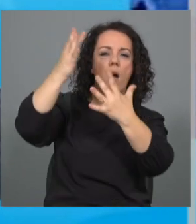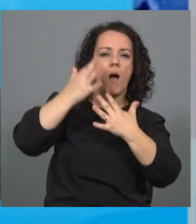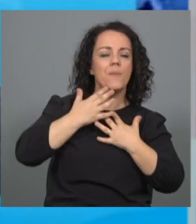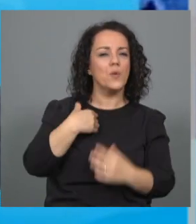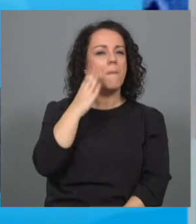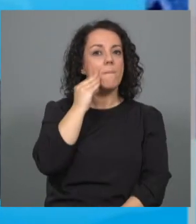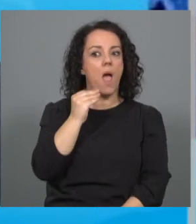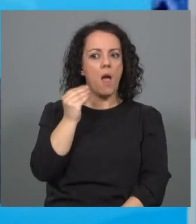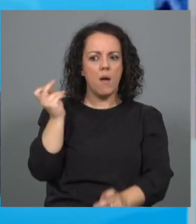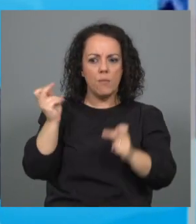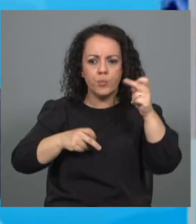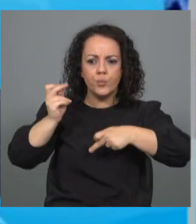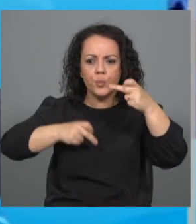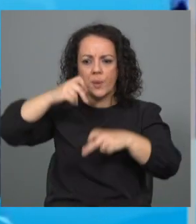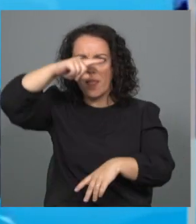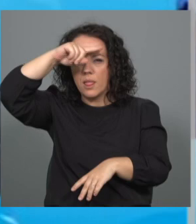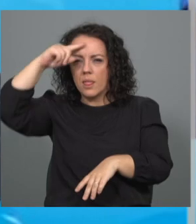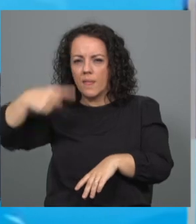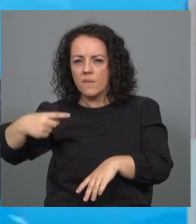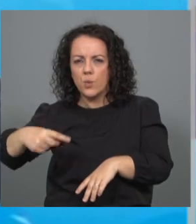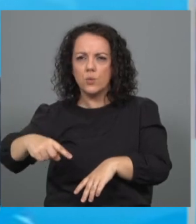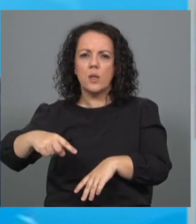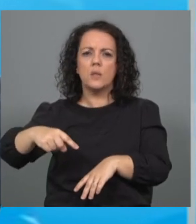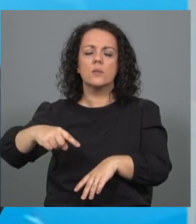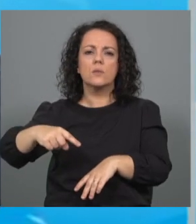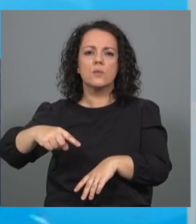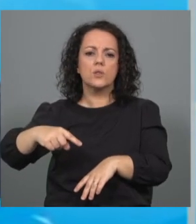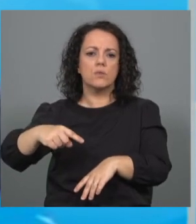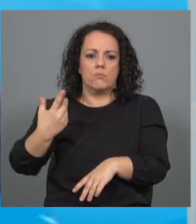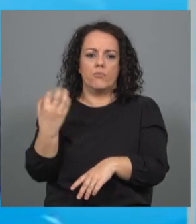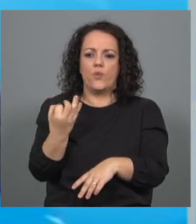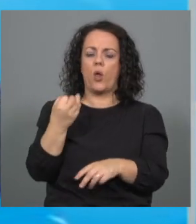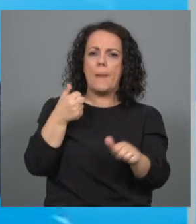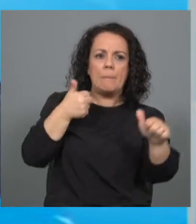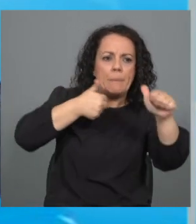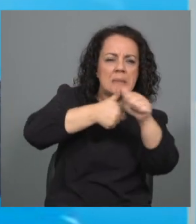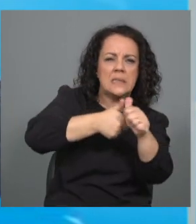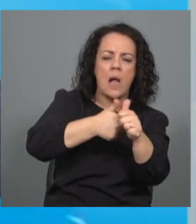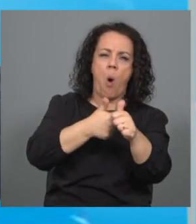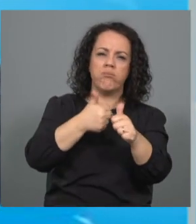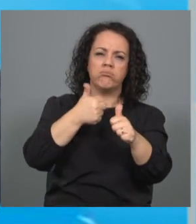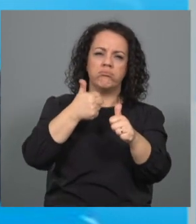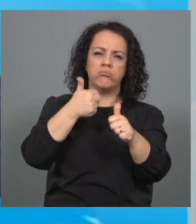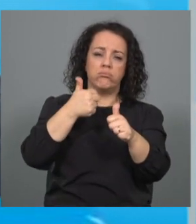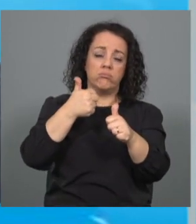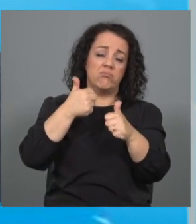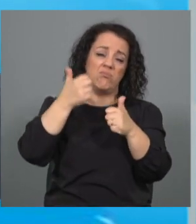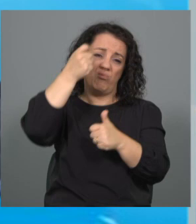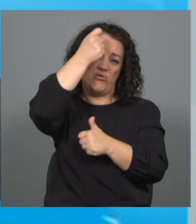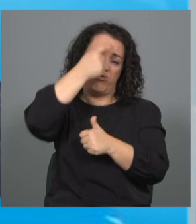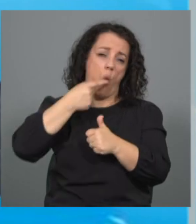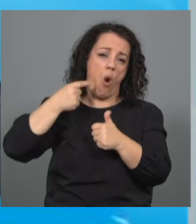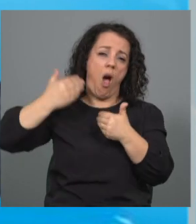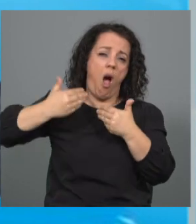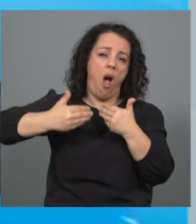dificuldades e até tantas perseguições que foram acontecer e que vão acontecendo ao longo da história, no meio